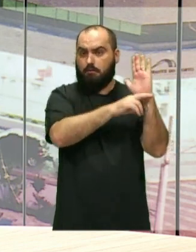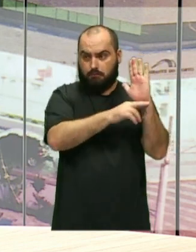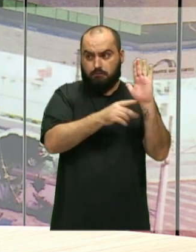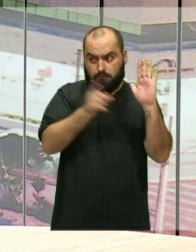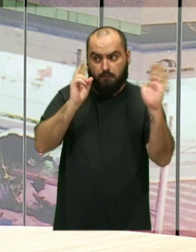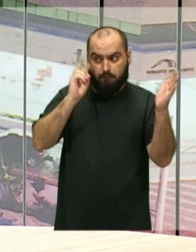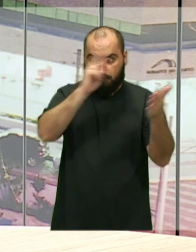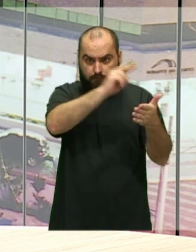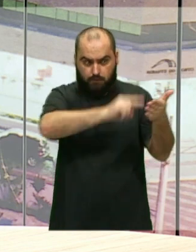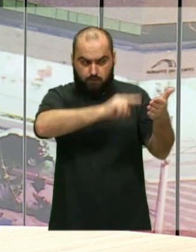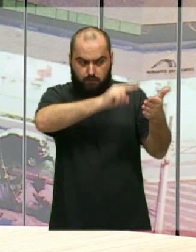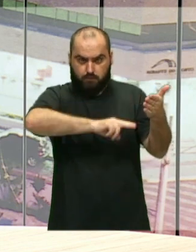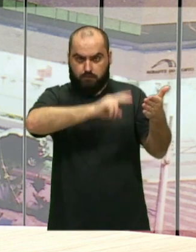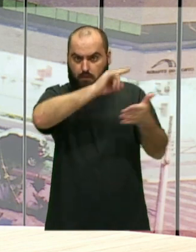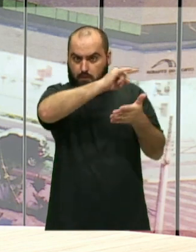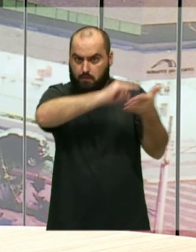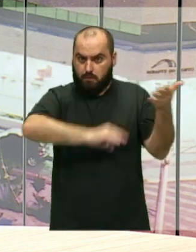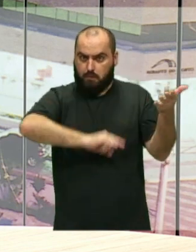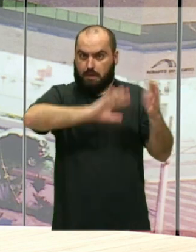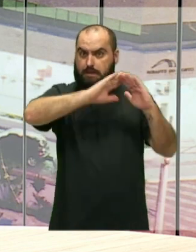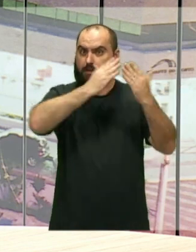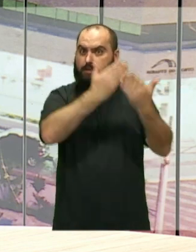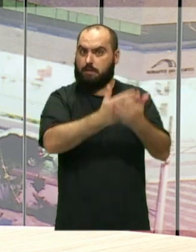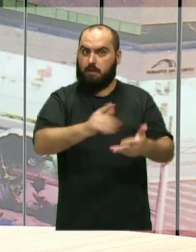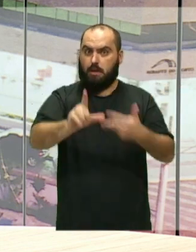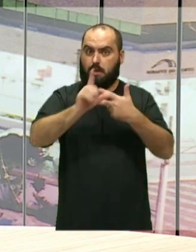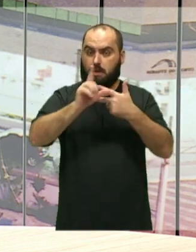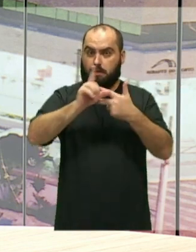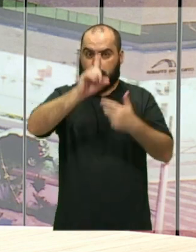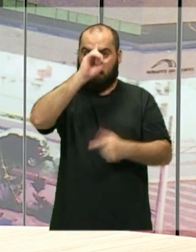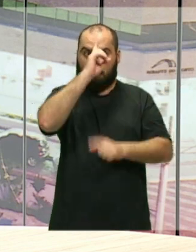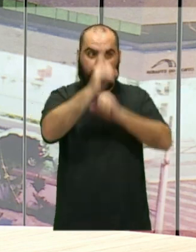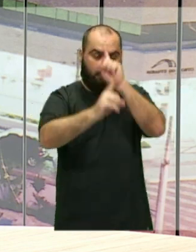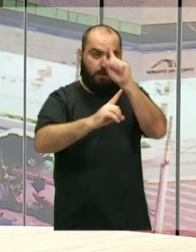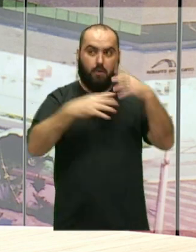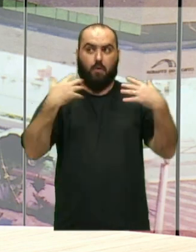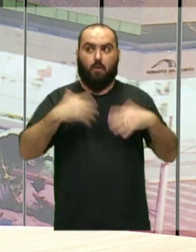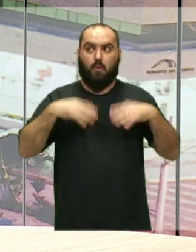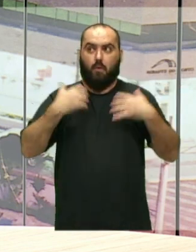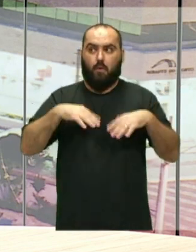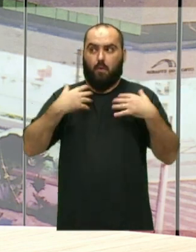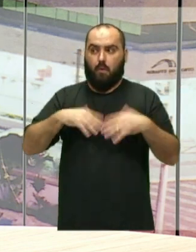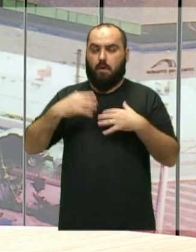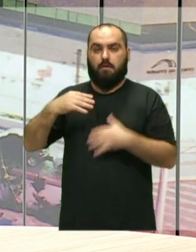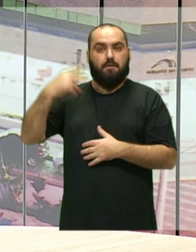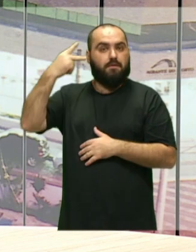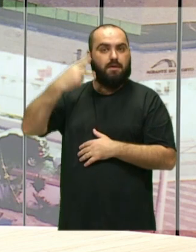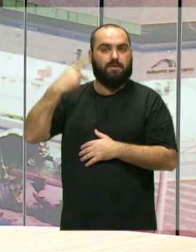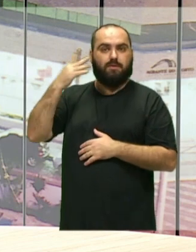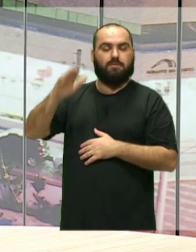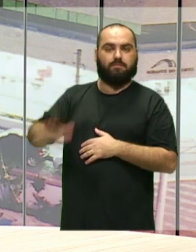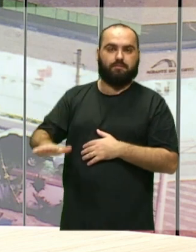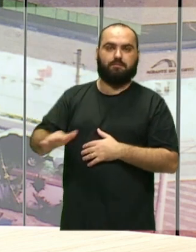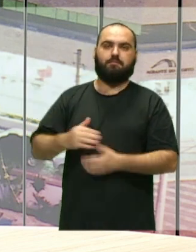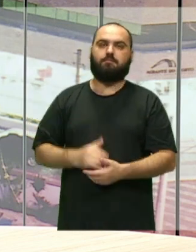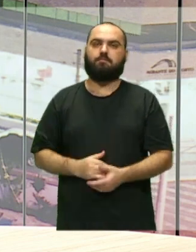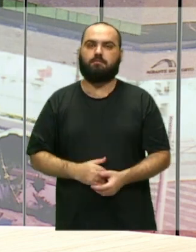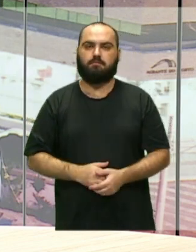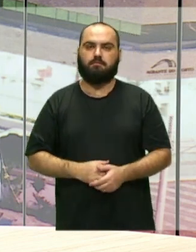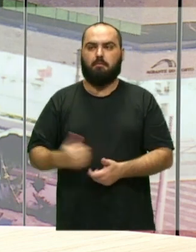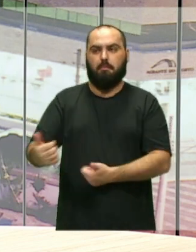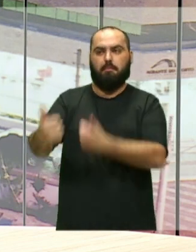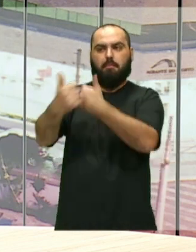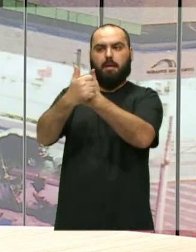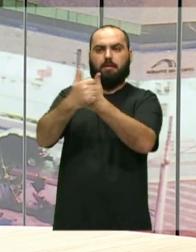leu o documento grande que que rege a escola o projeto Câmara Mirim dentro da escola do Legislativo a gente vai seguir o mais próximo do